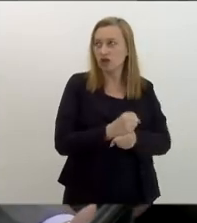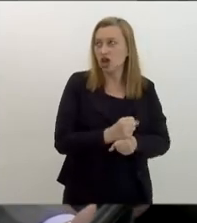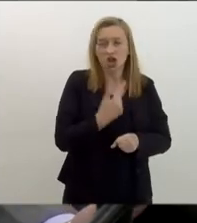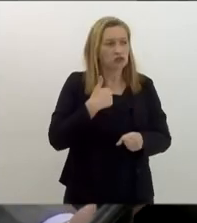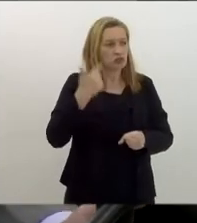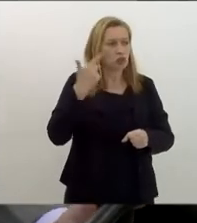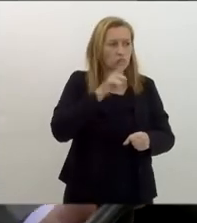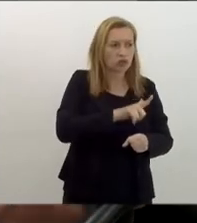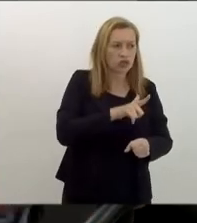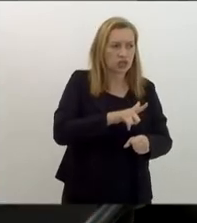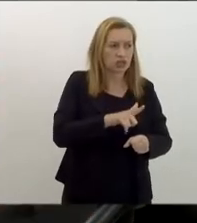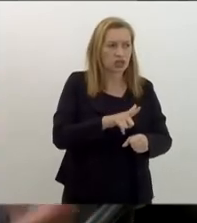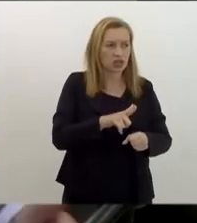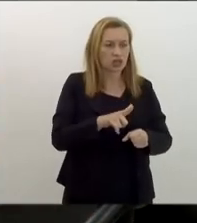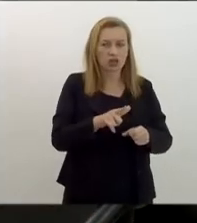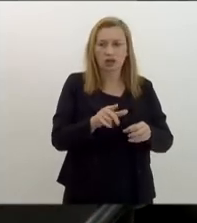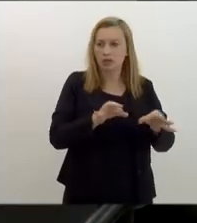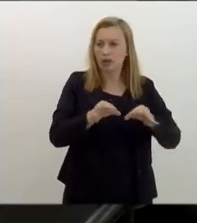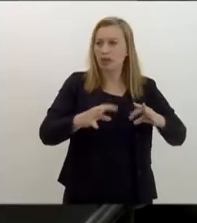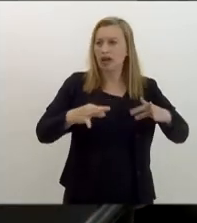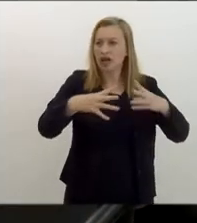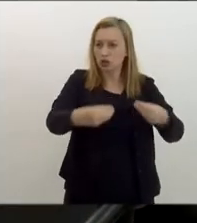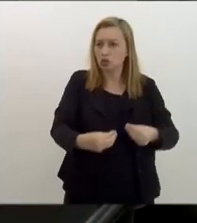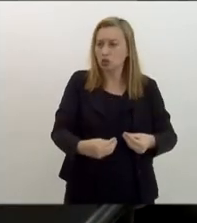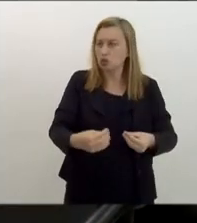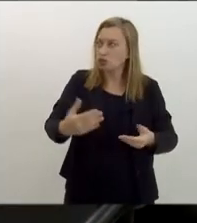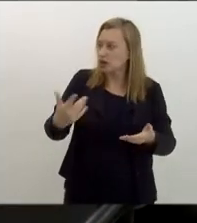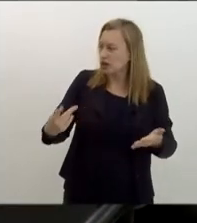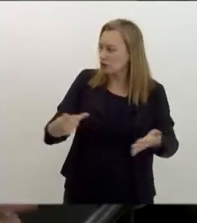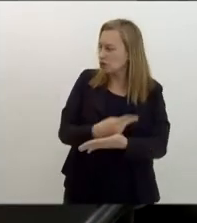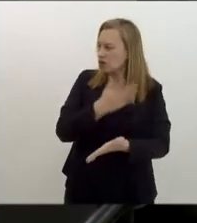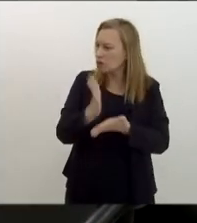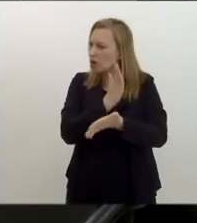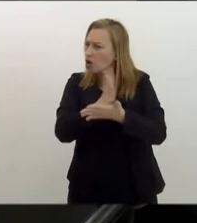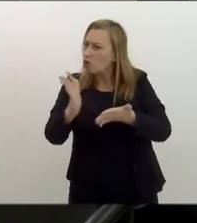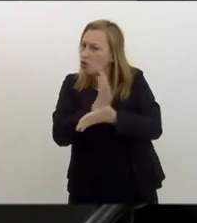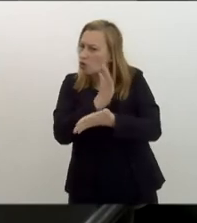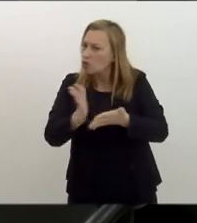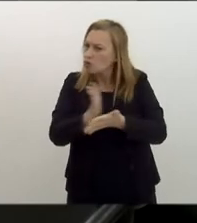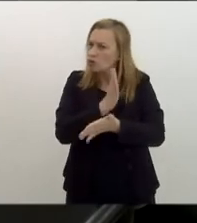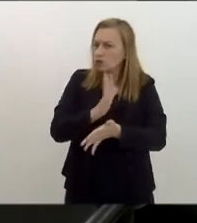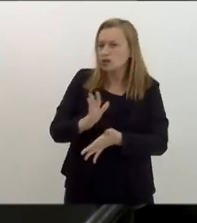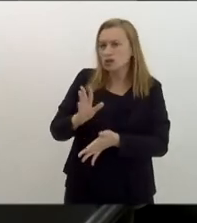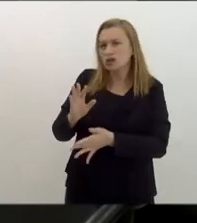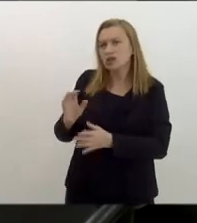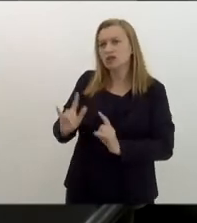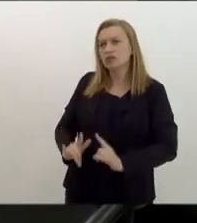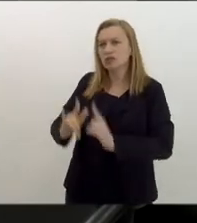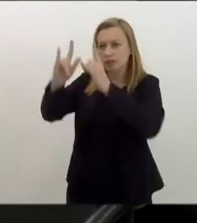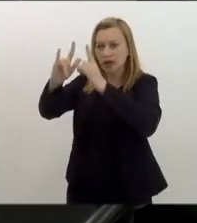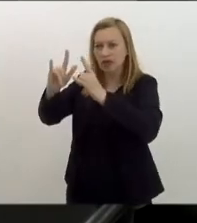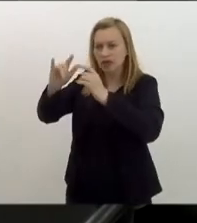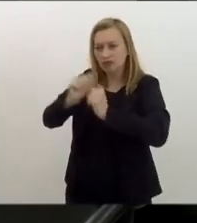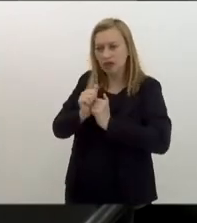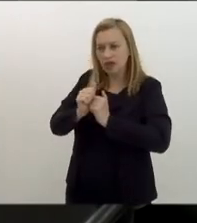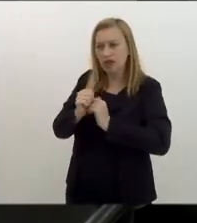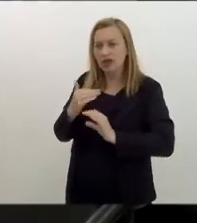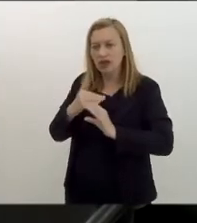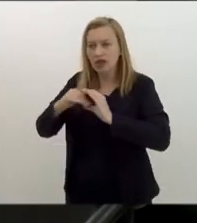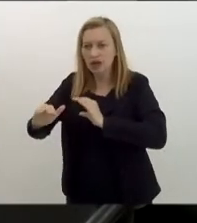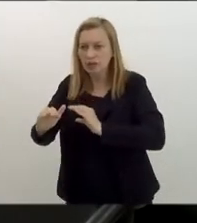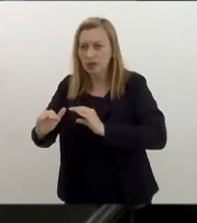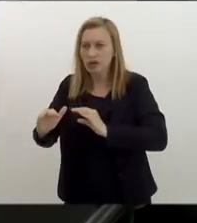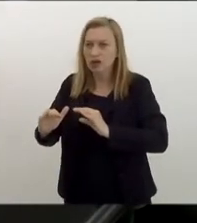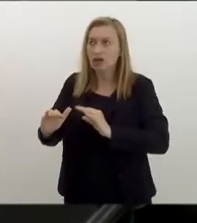o programa na rua ele vai acontecer para alguns imóveis e a gente vai encaminhar isso